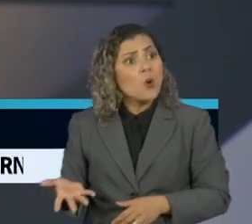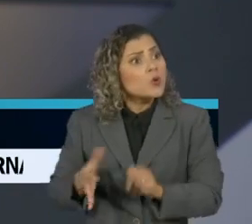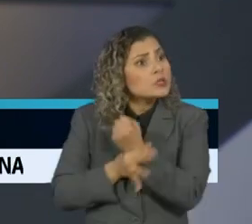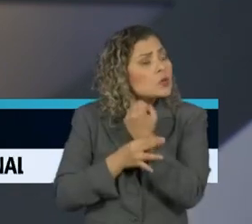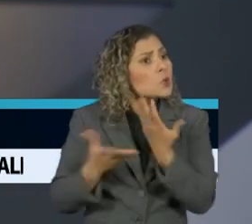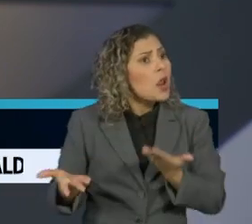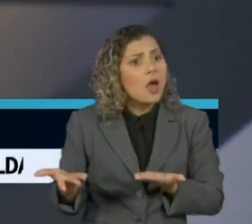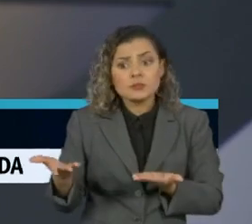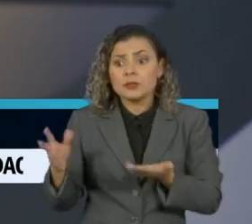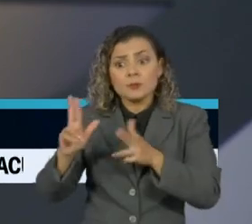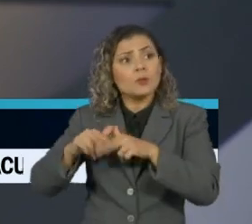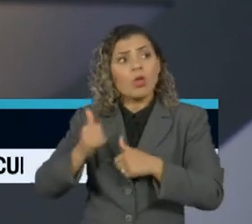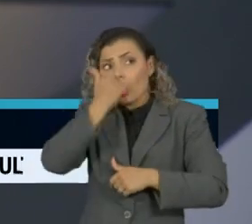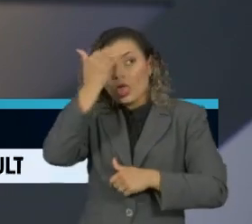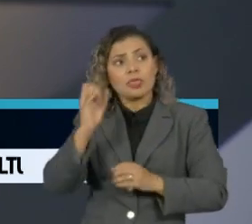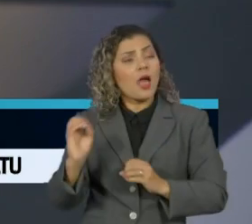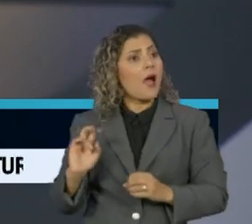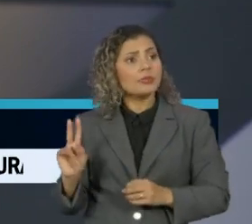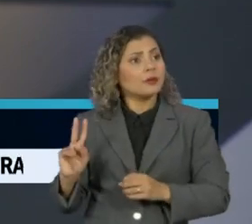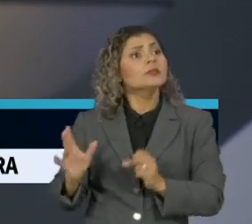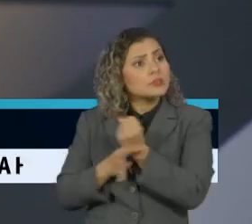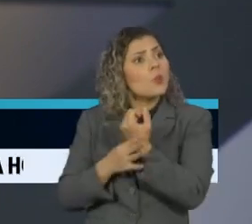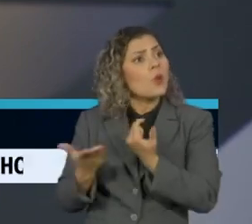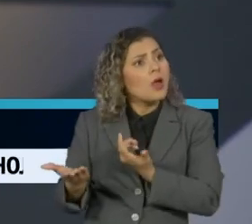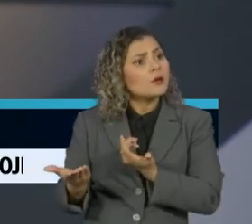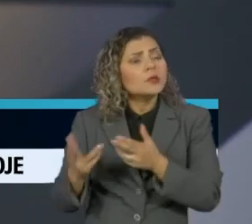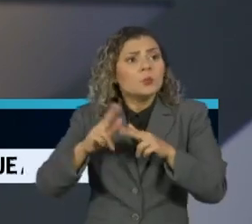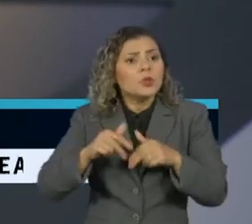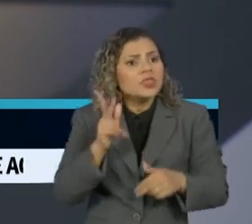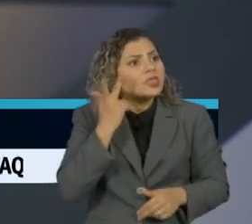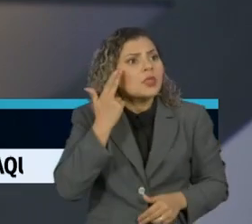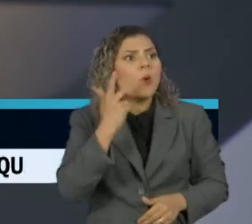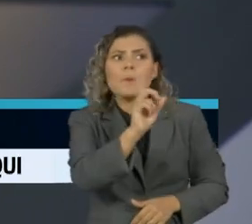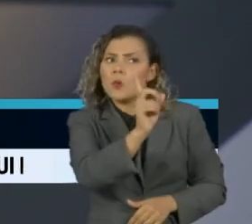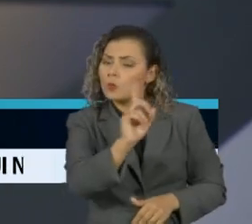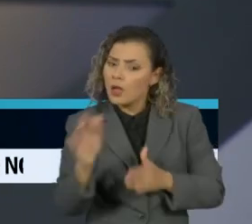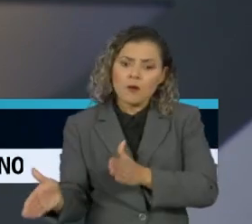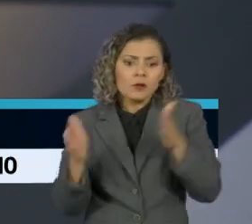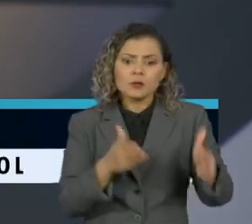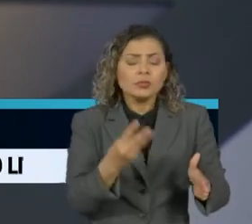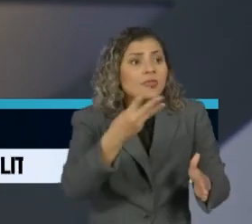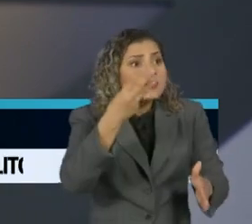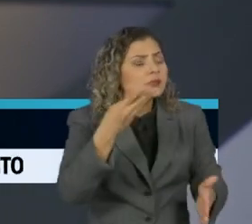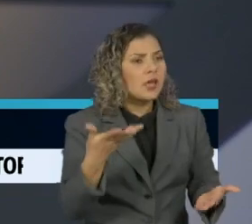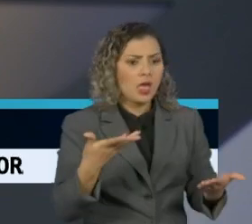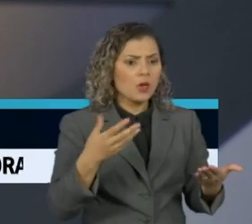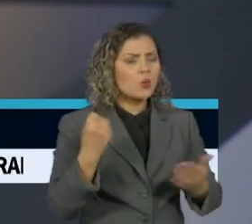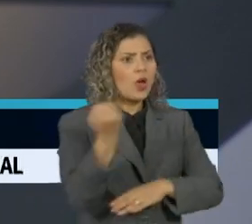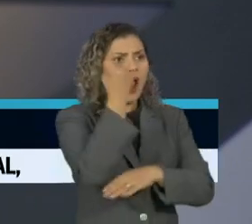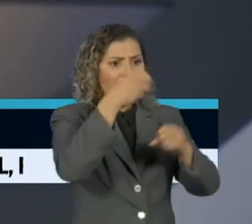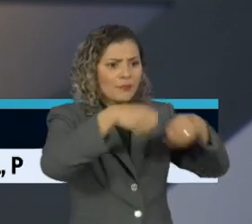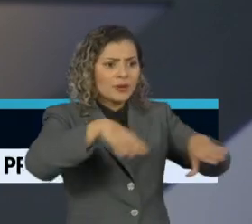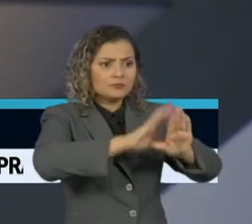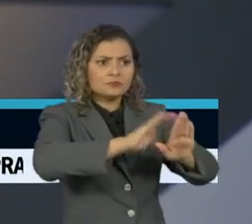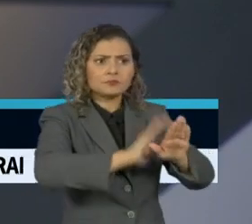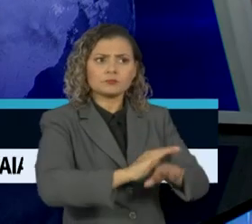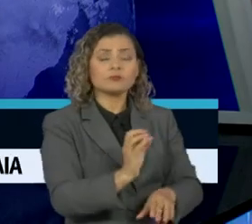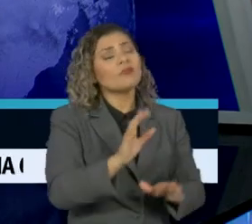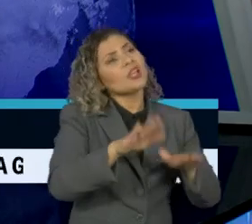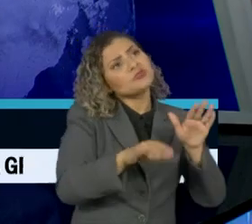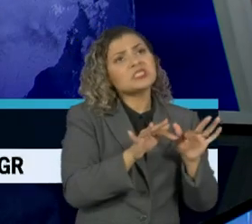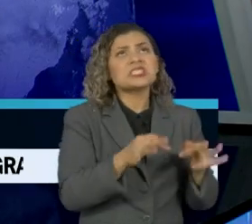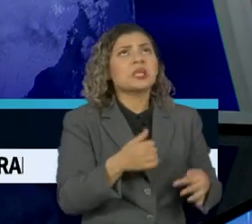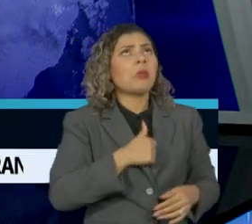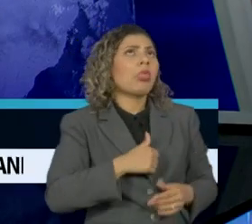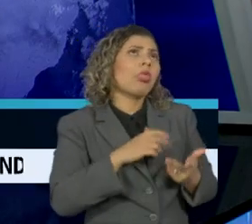que permite e avançar lá então não ela comum a ocorrência de efeitos adversos graves defeitos menores